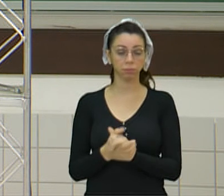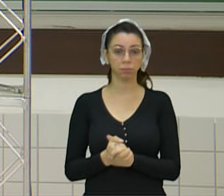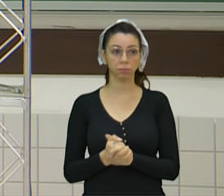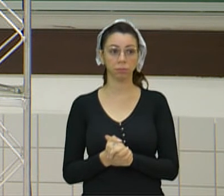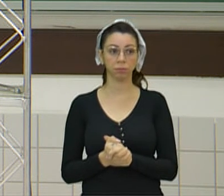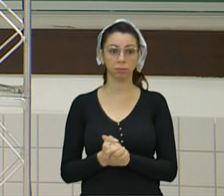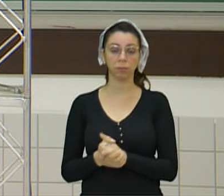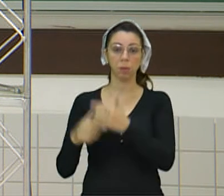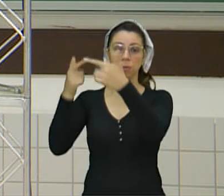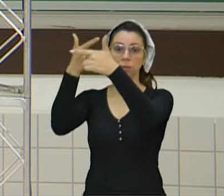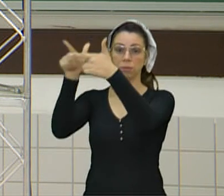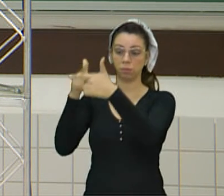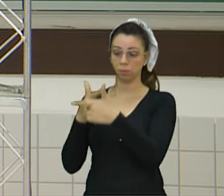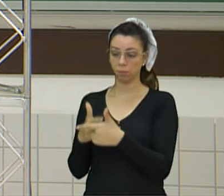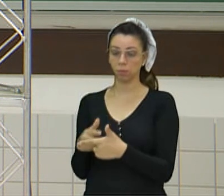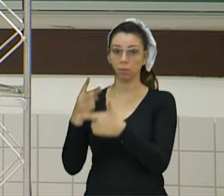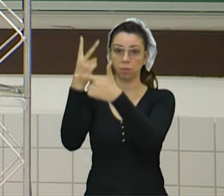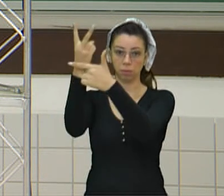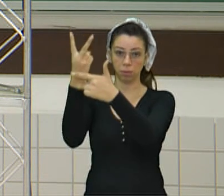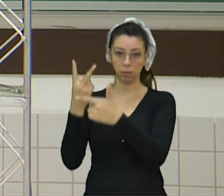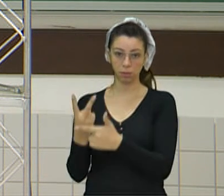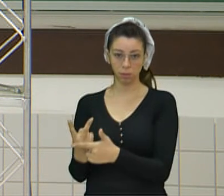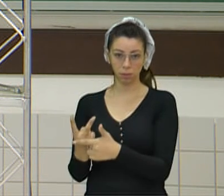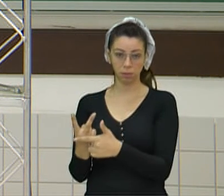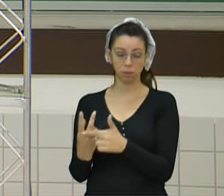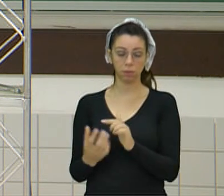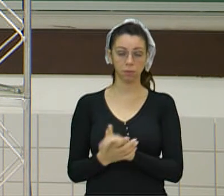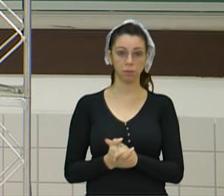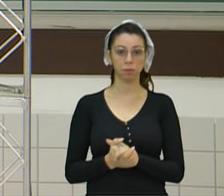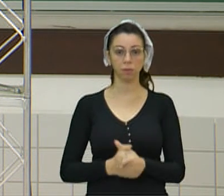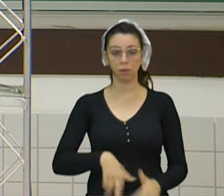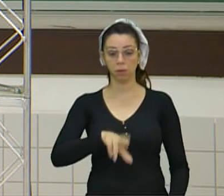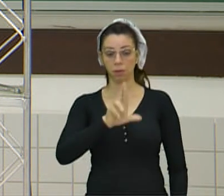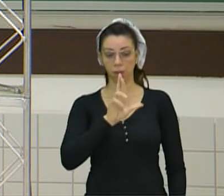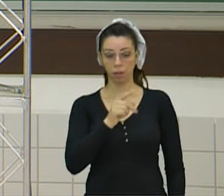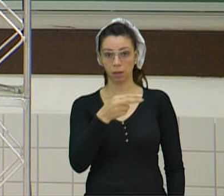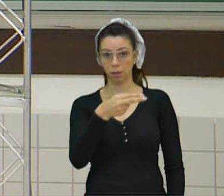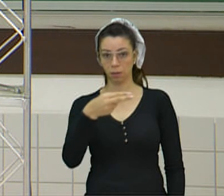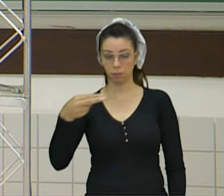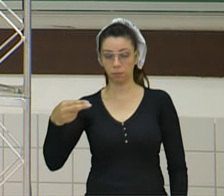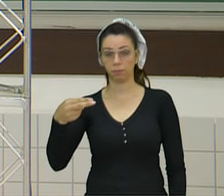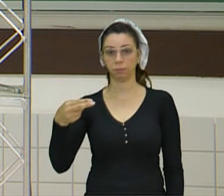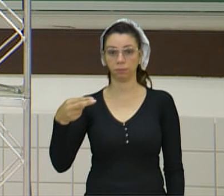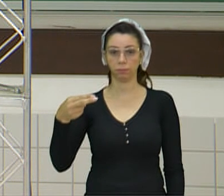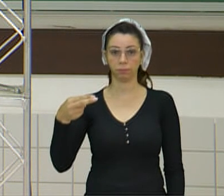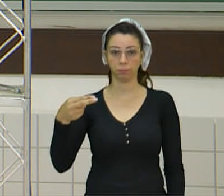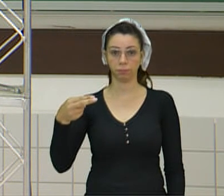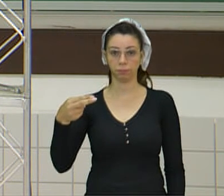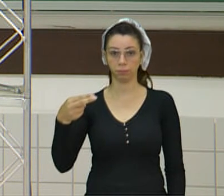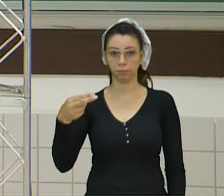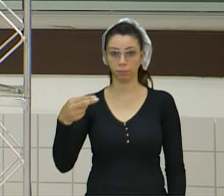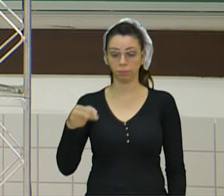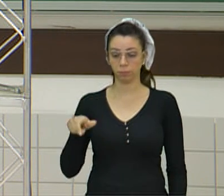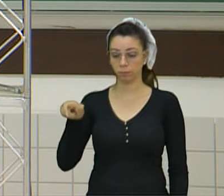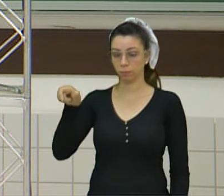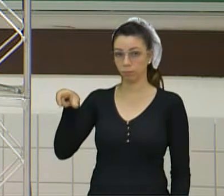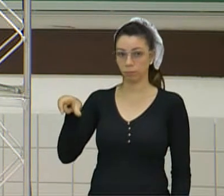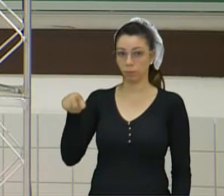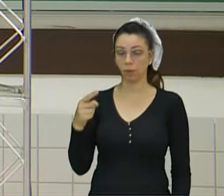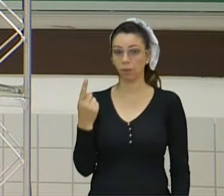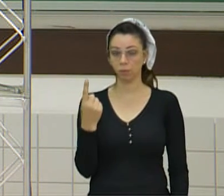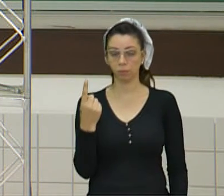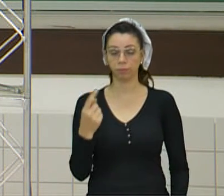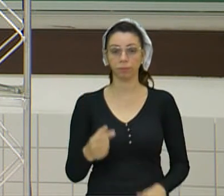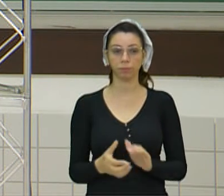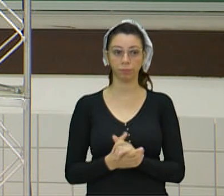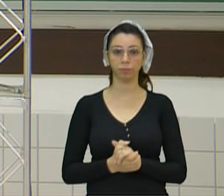embaixo, aqui por 2, vai ficar assim. R é igual a ρ. Vamos fazer R1, né, que é a